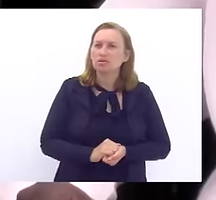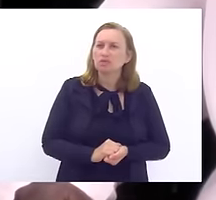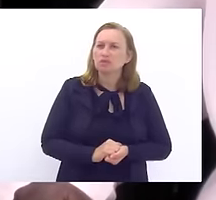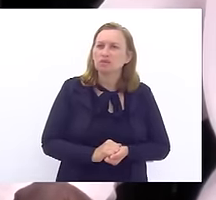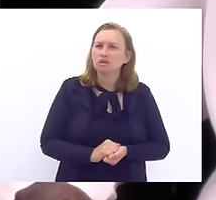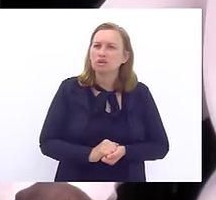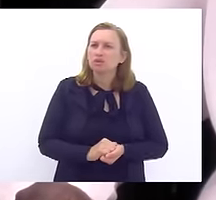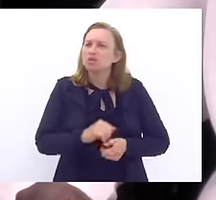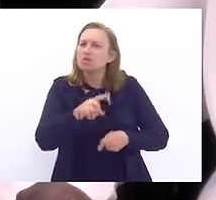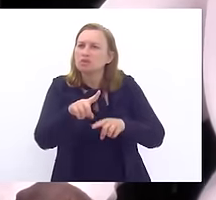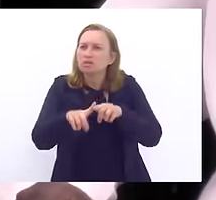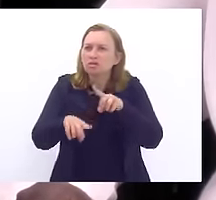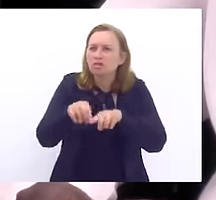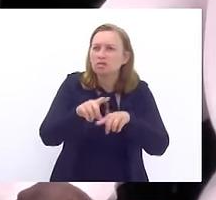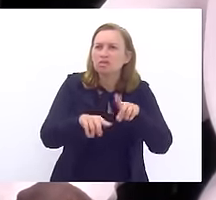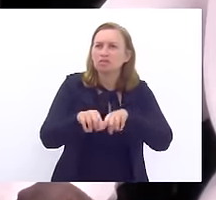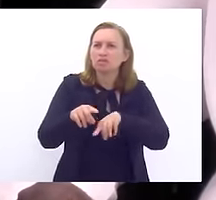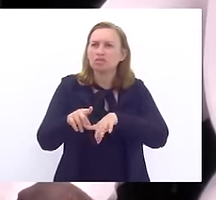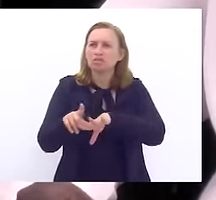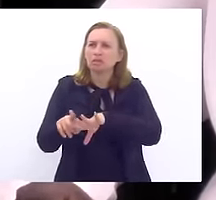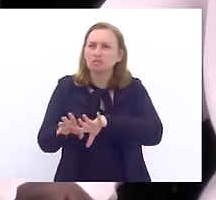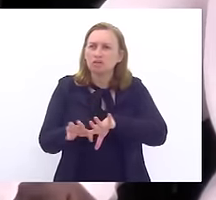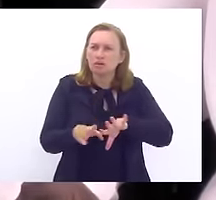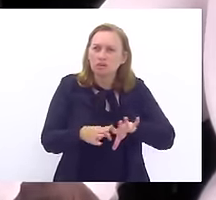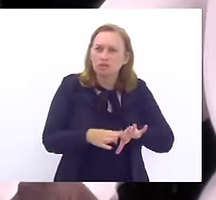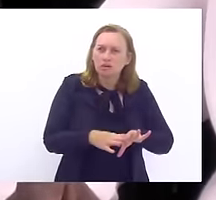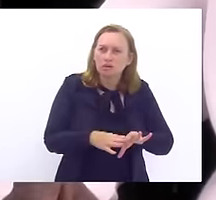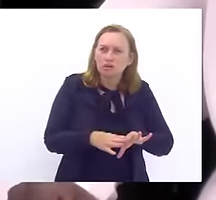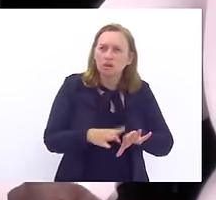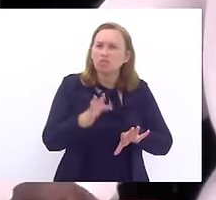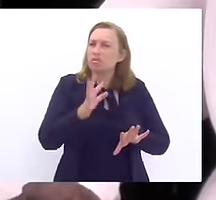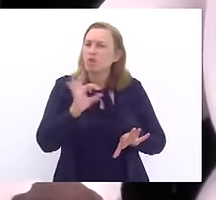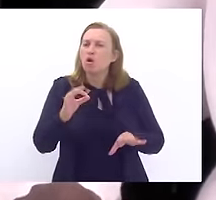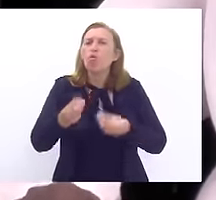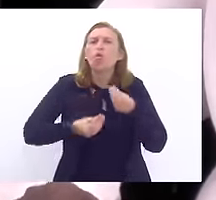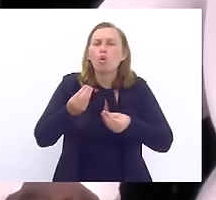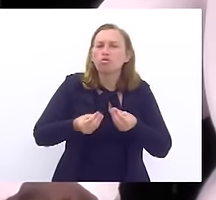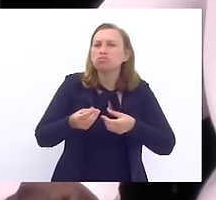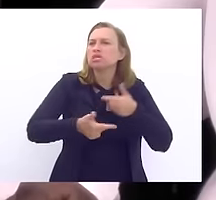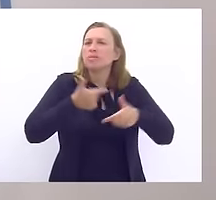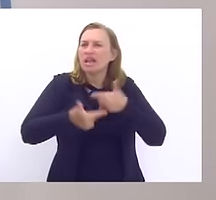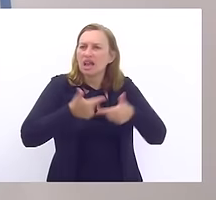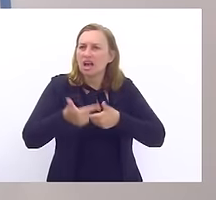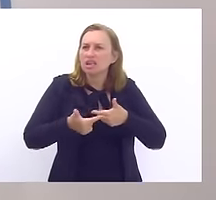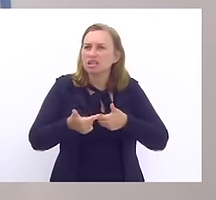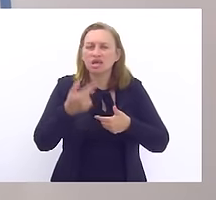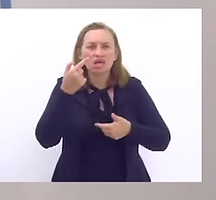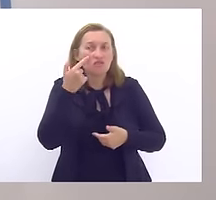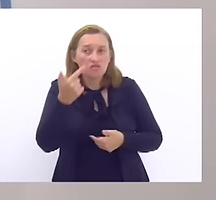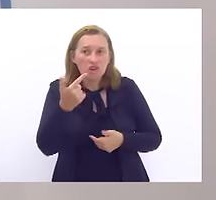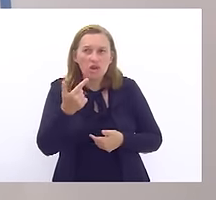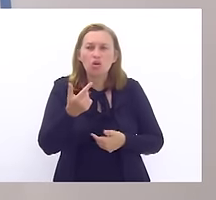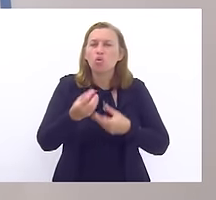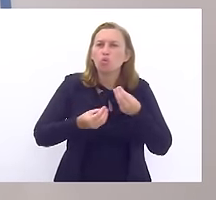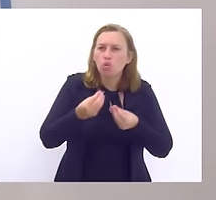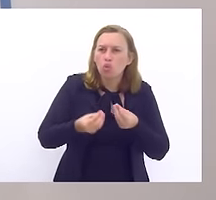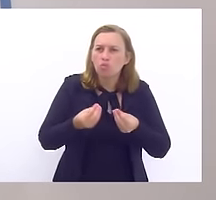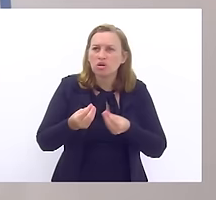materializadas claro que as pessoas quer dizer como é que a gente tem que trabalhar se a gente tem que materializar o que que tem que materializar